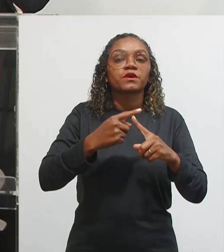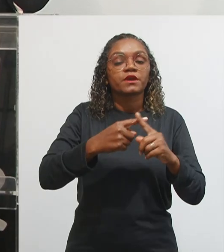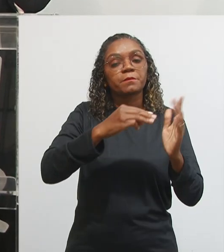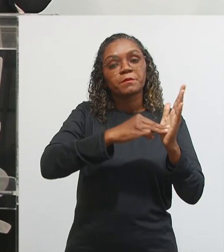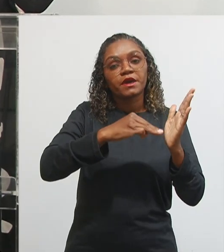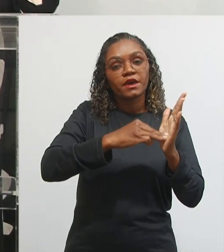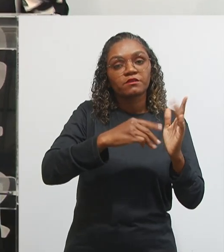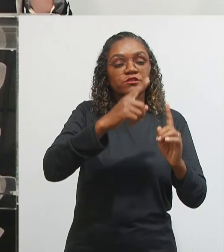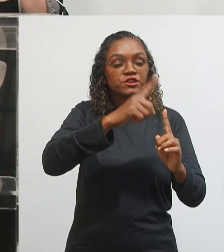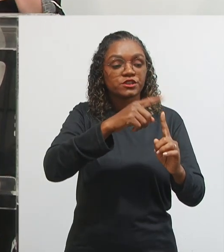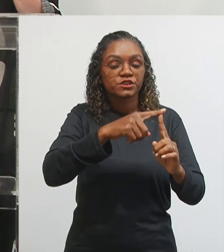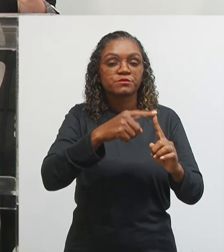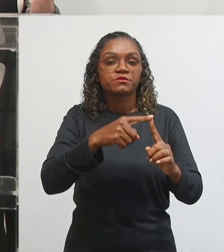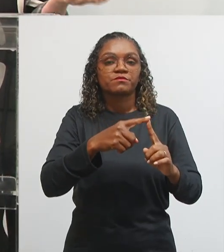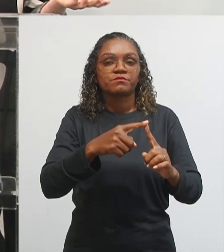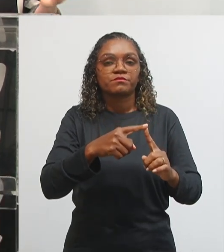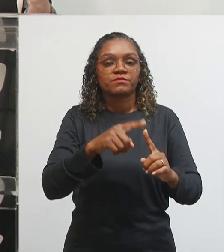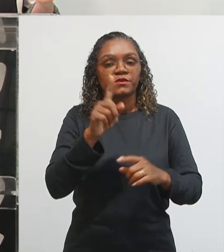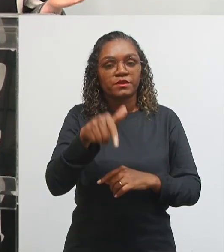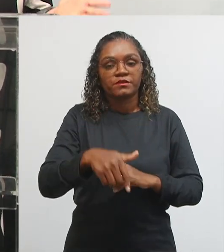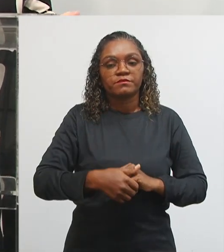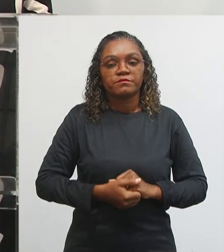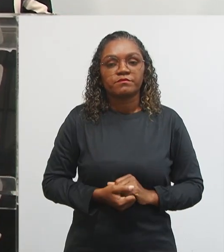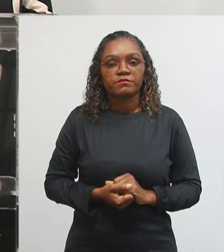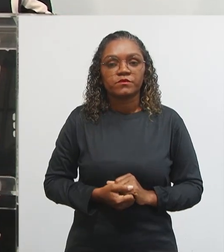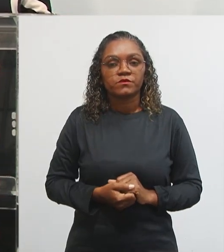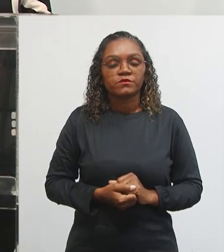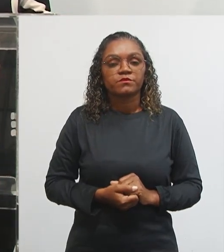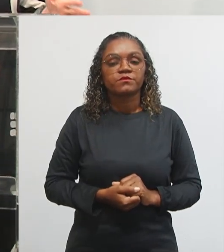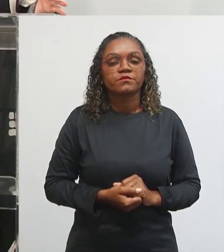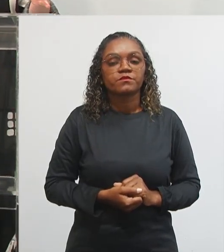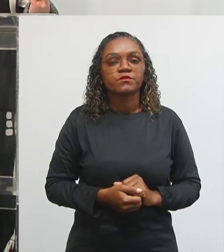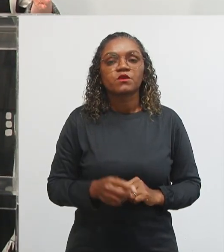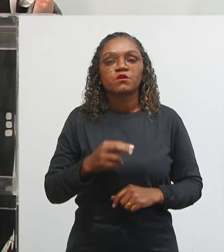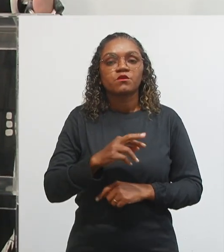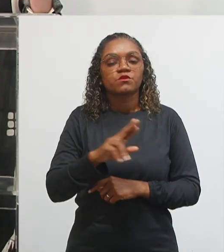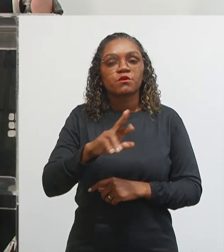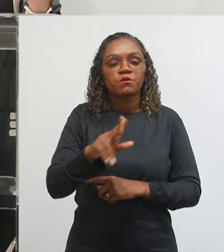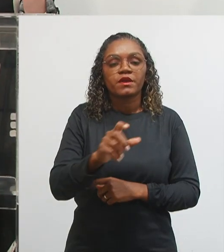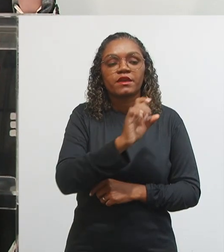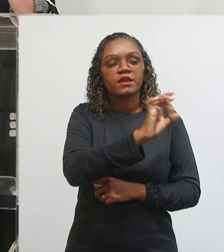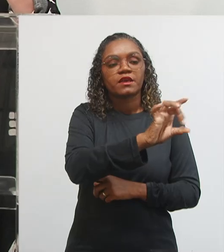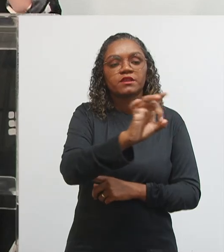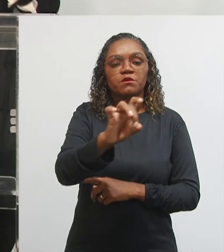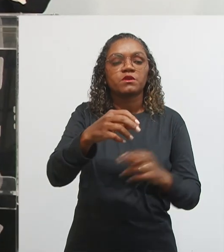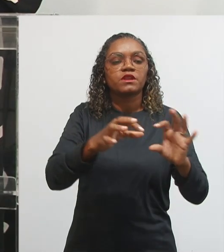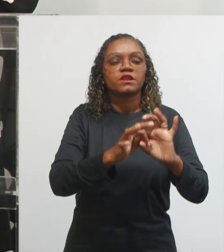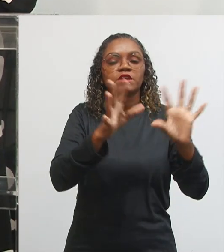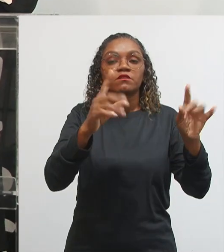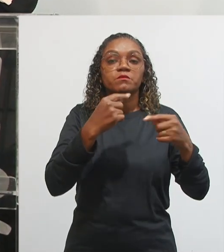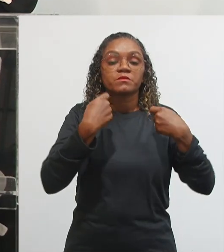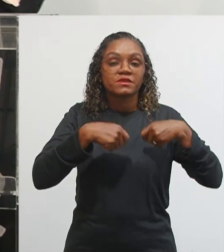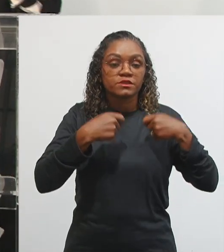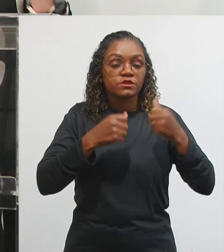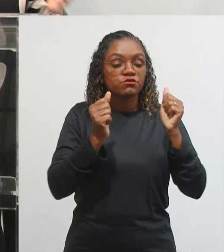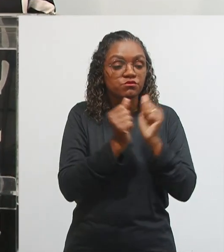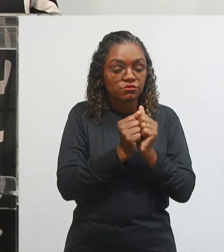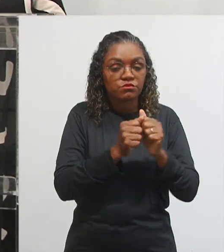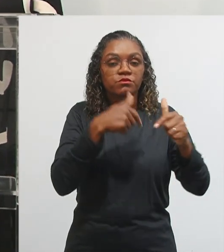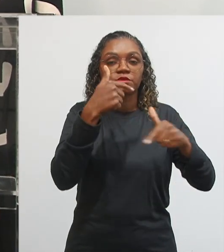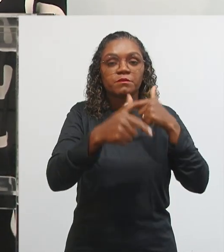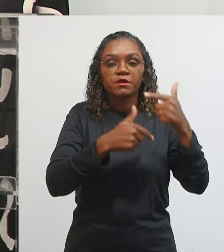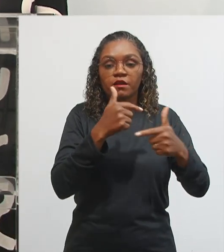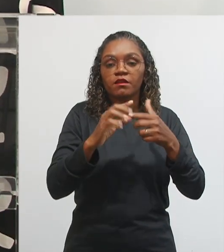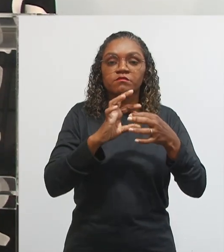um vai fazer o serviço do jeito que acha, né? Então, é importante ter esses processos, isso tanto